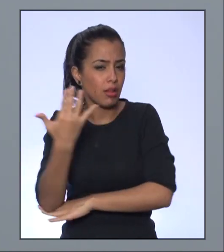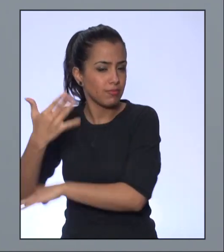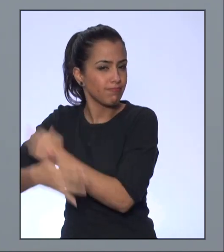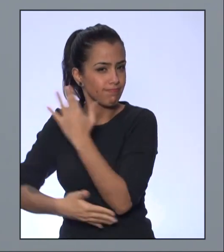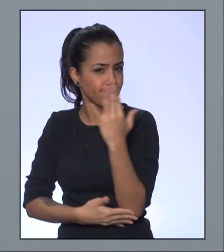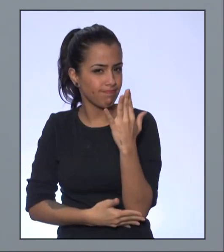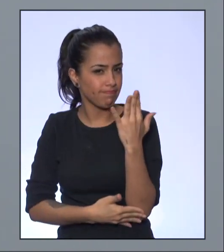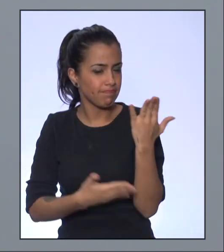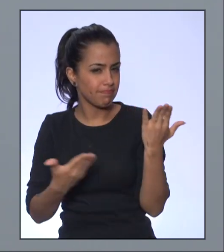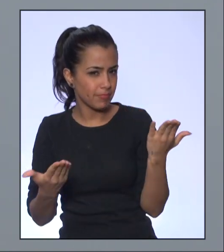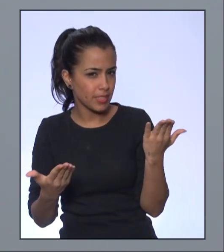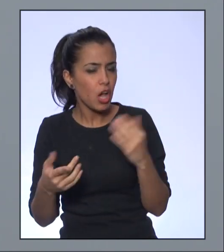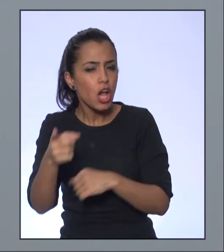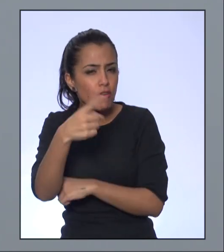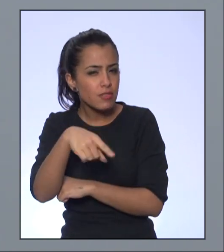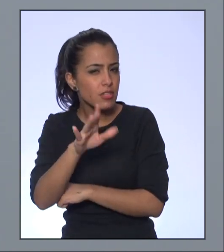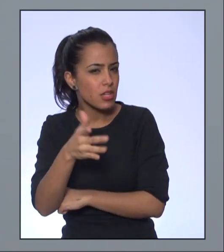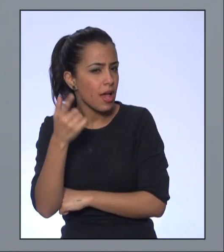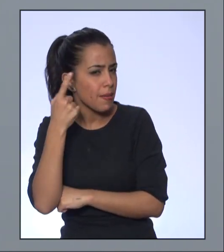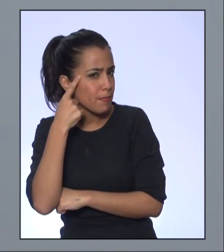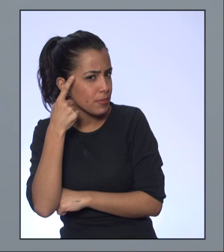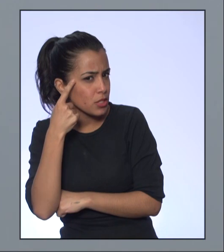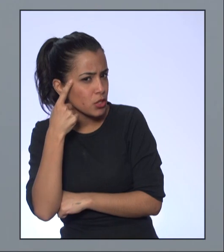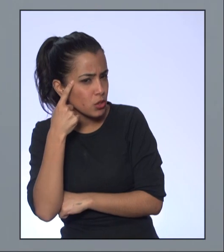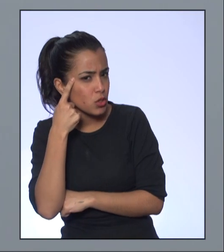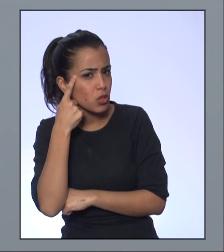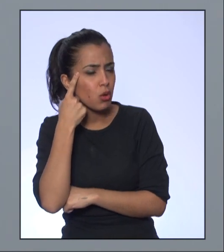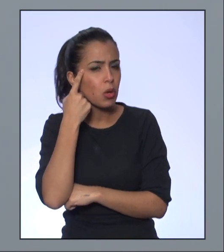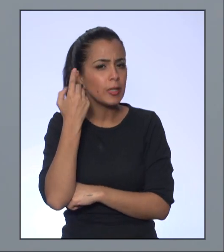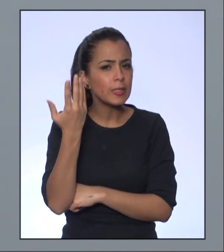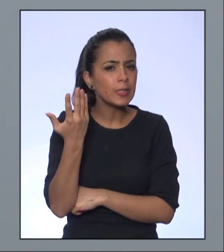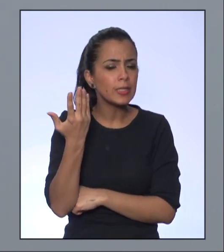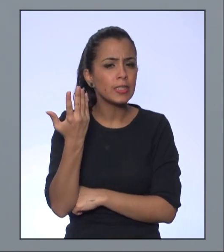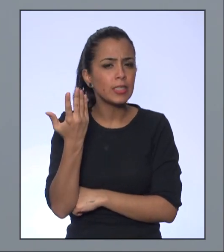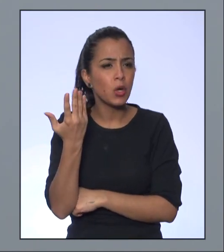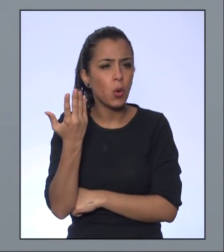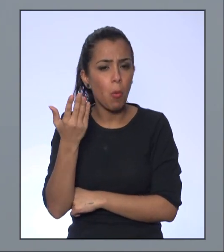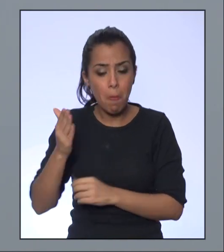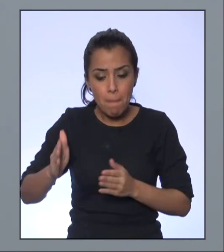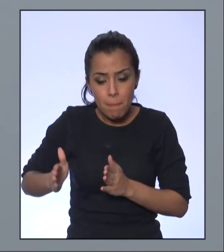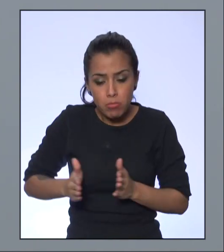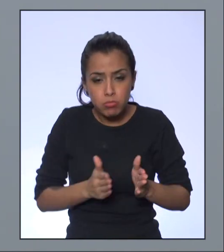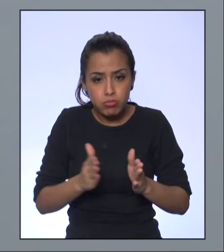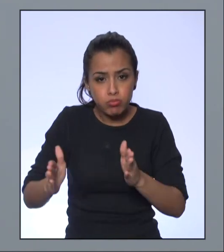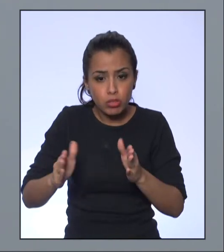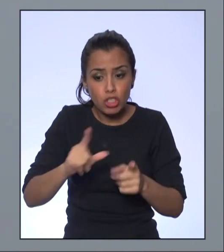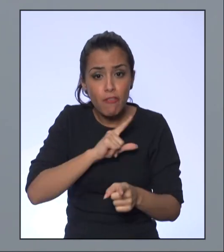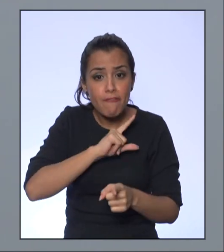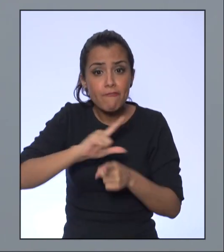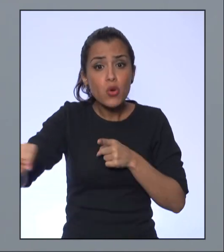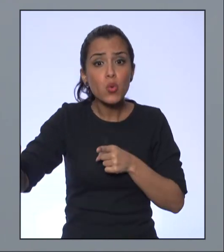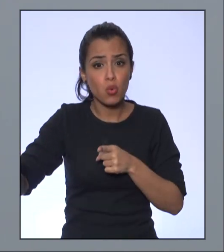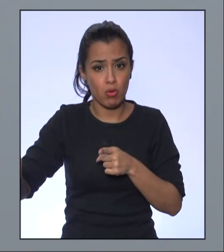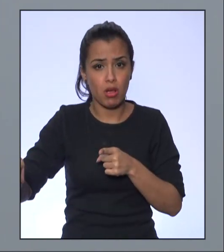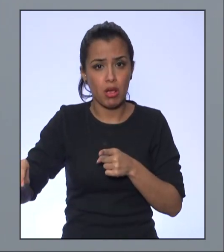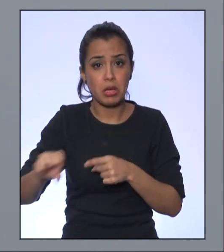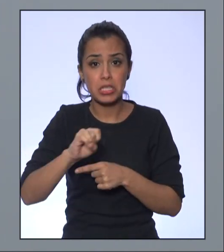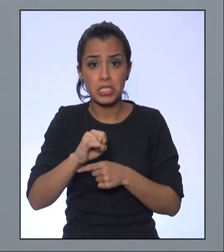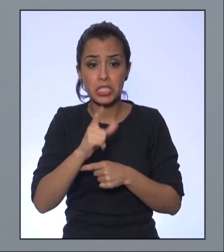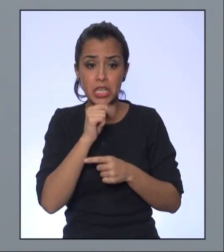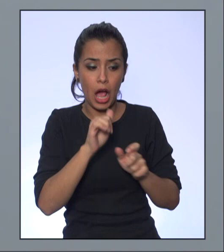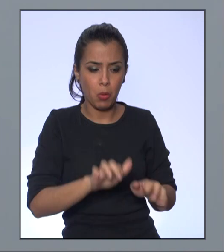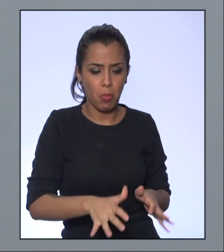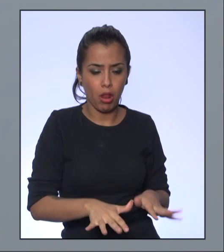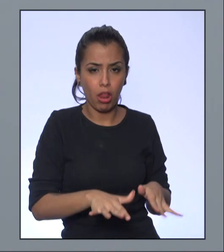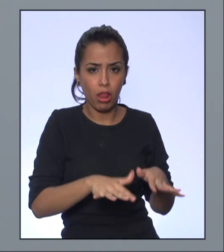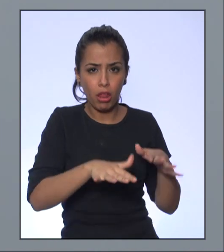pensar como a gente pode... O que seria uma rota de fuga no caso de uma inundação ou de um escorregamento?